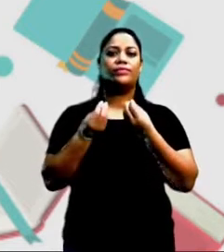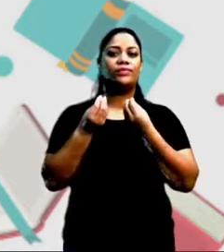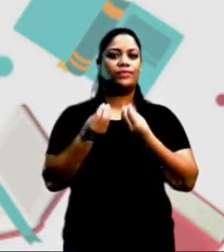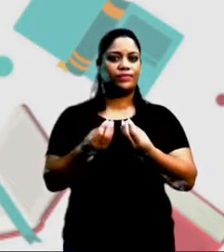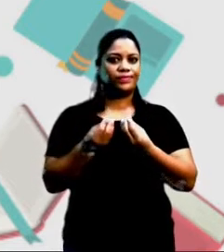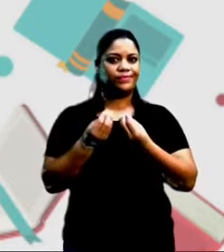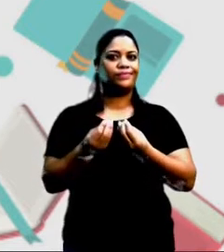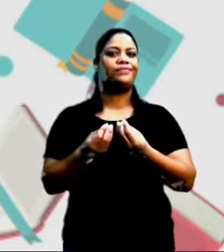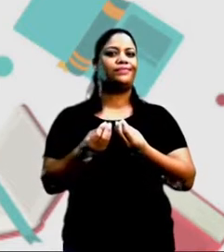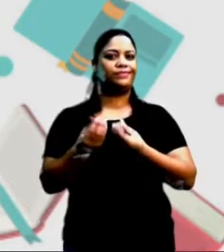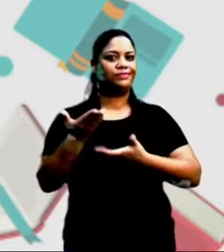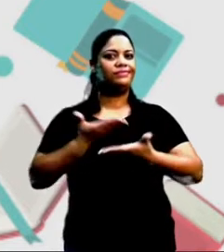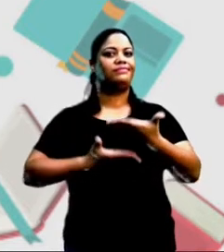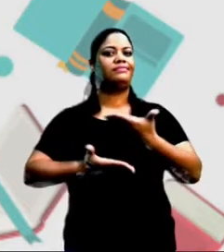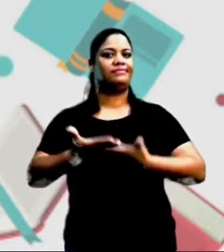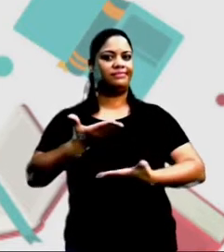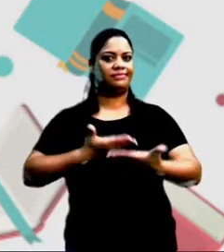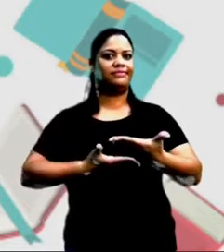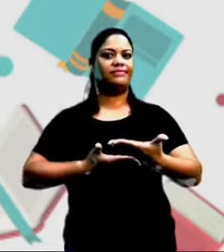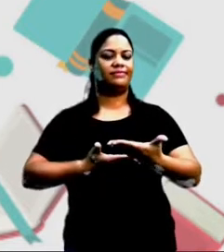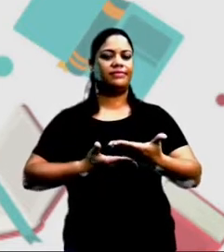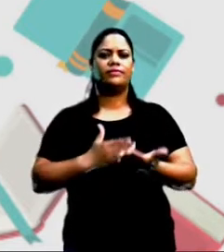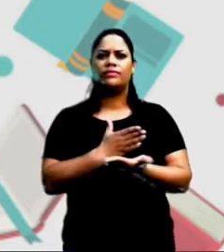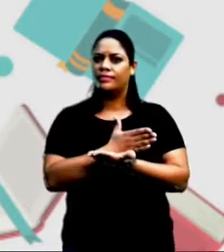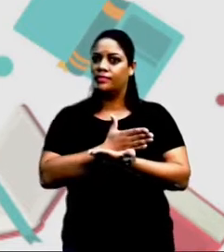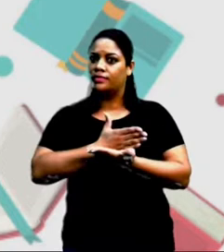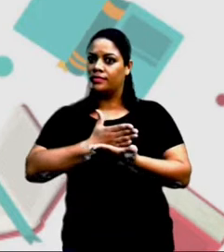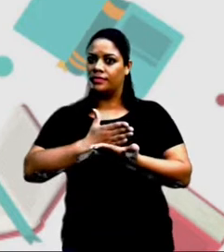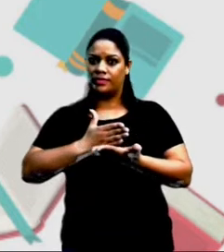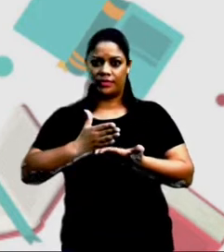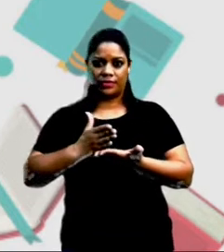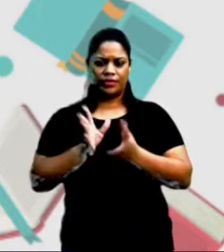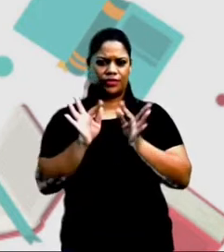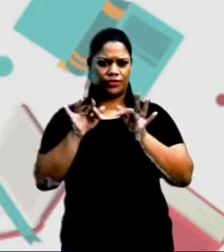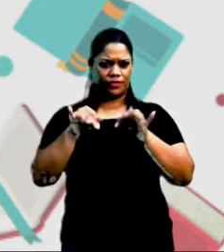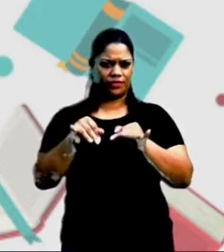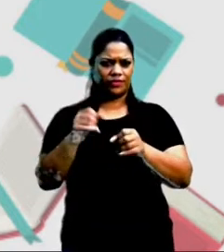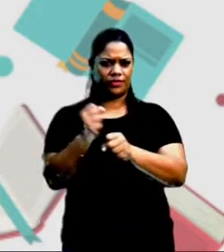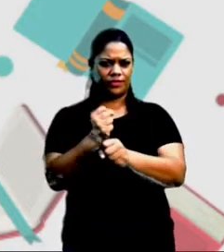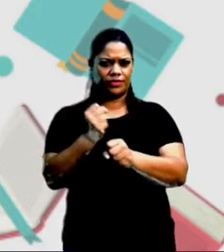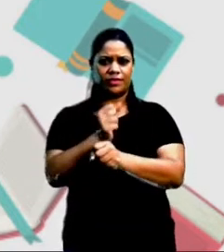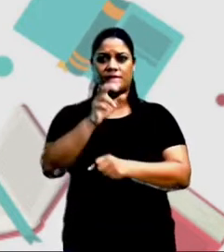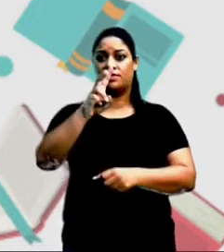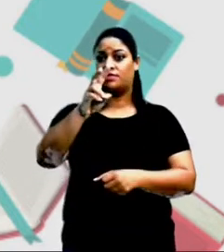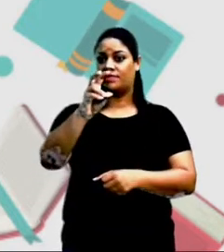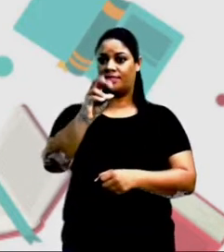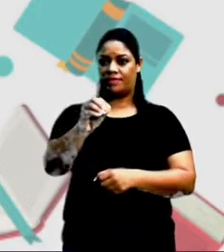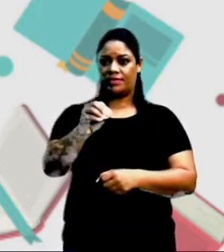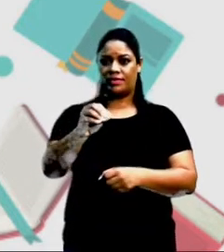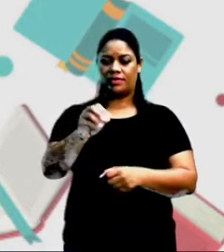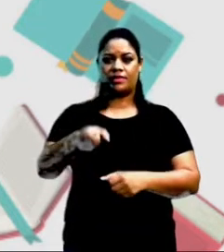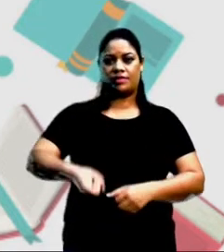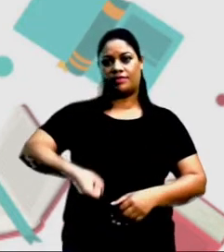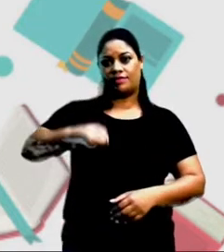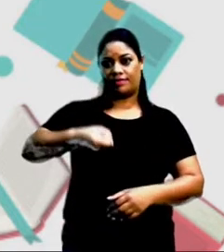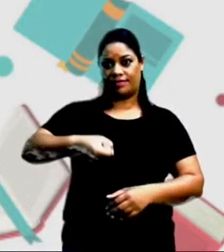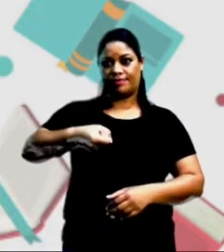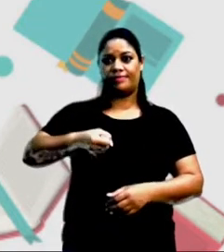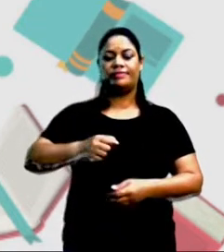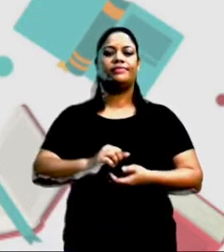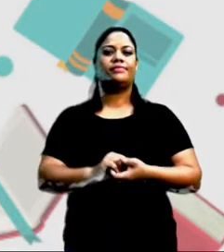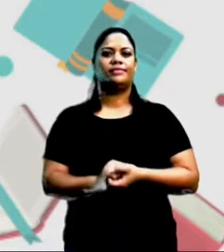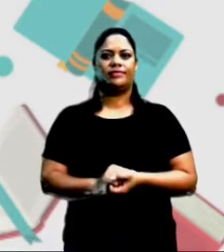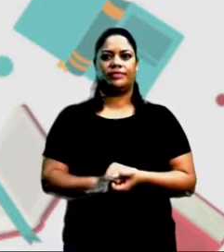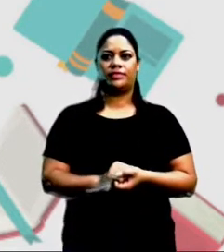lidar com isso. Quando surgiram, no fim da década de 50, as sacolas de plástico